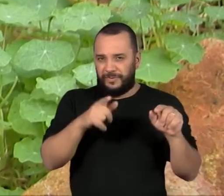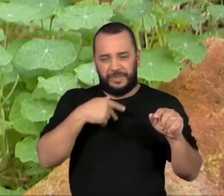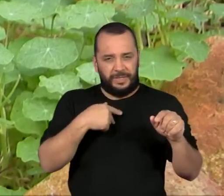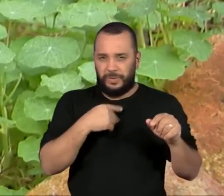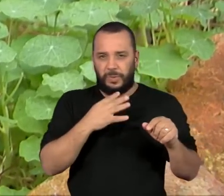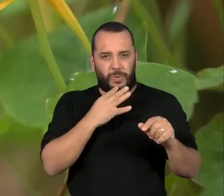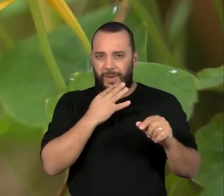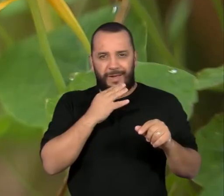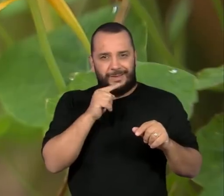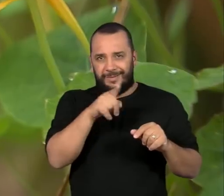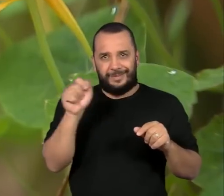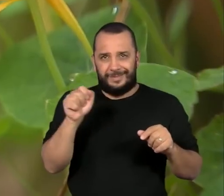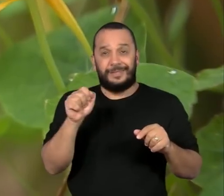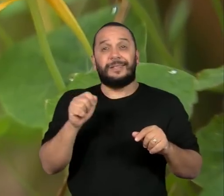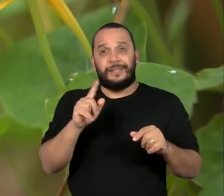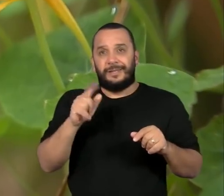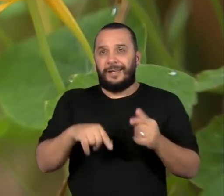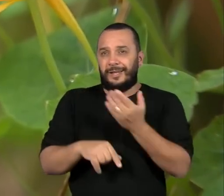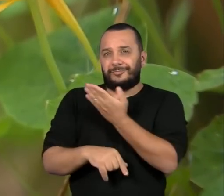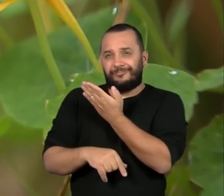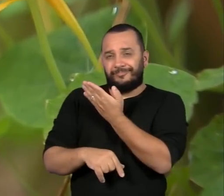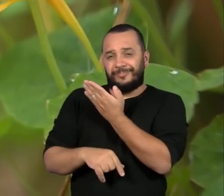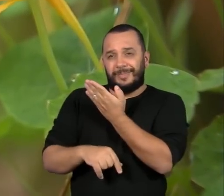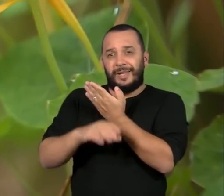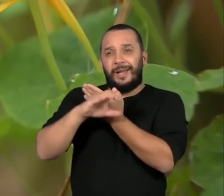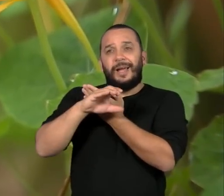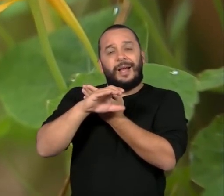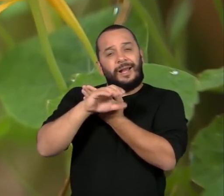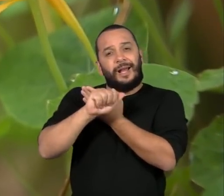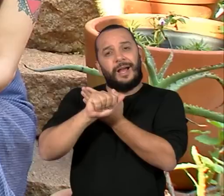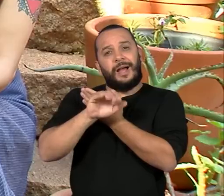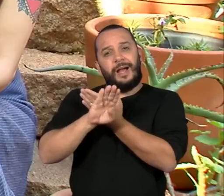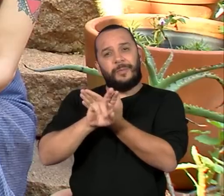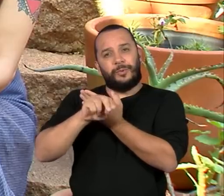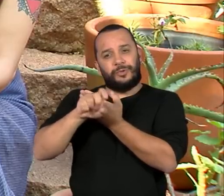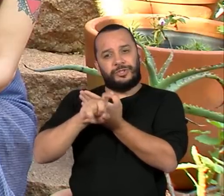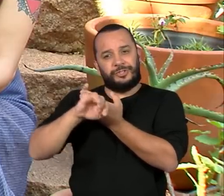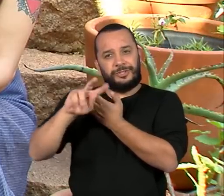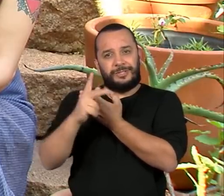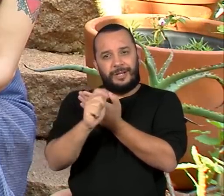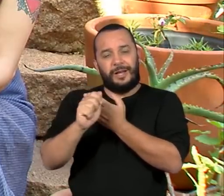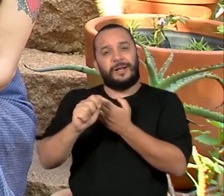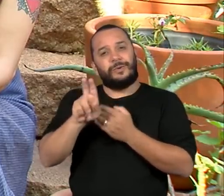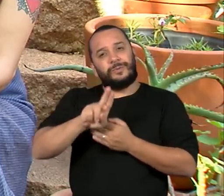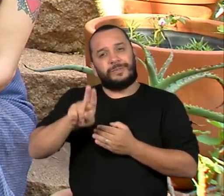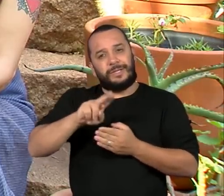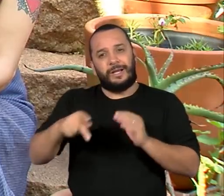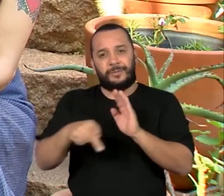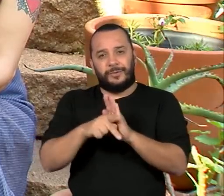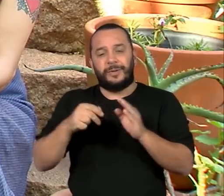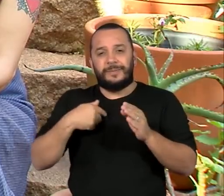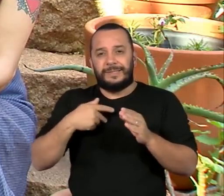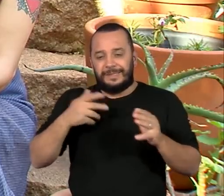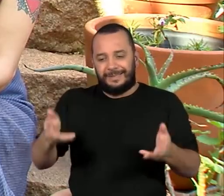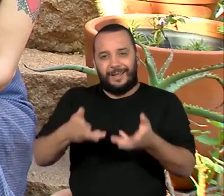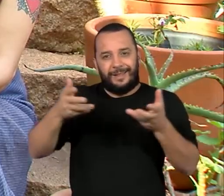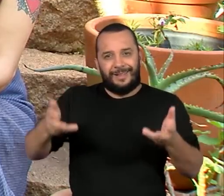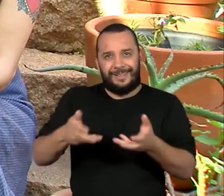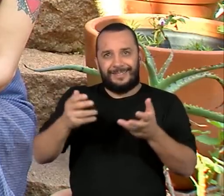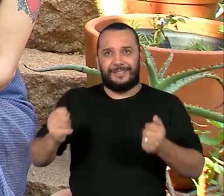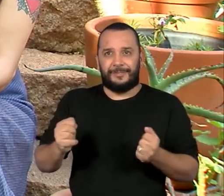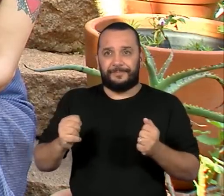as punks, como a capuchinha, usada em saladas. O jardim comestível hoje, ele vem